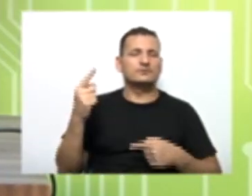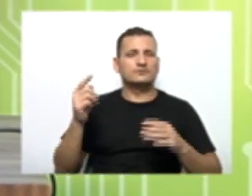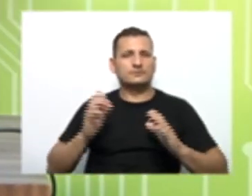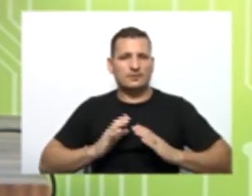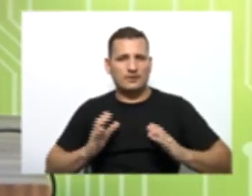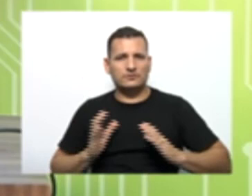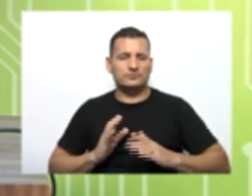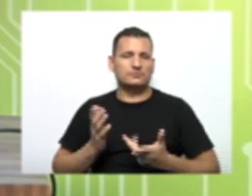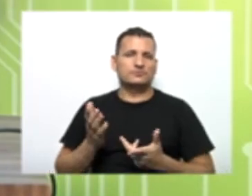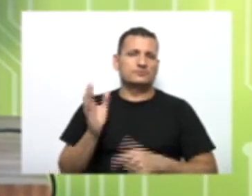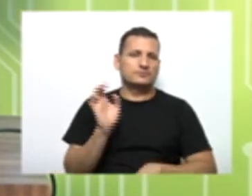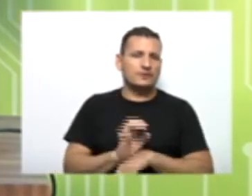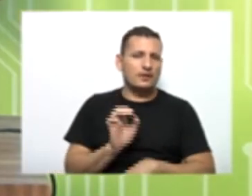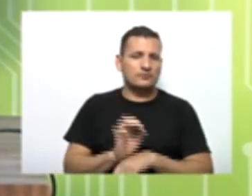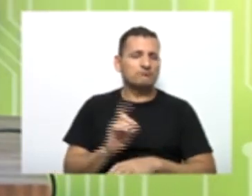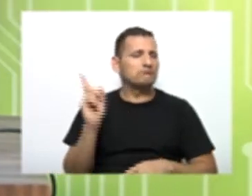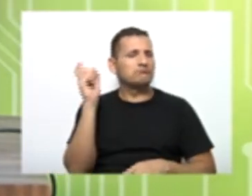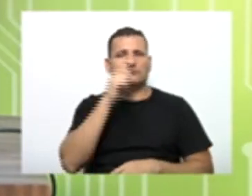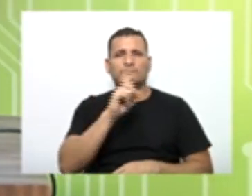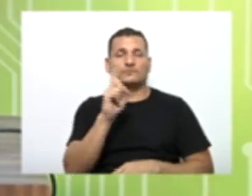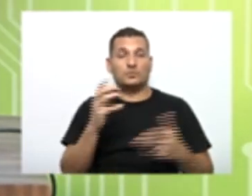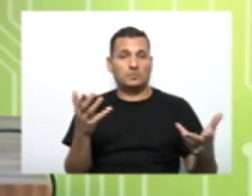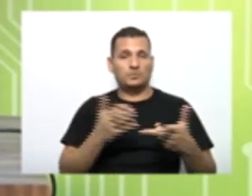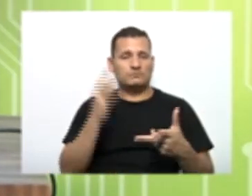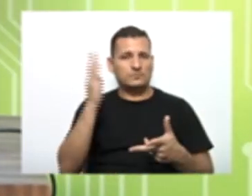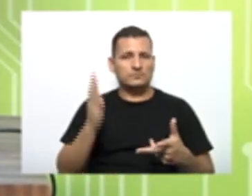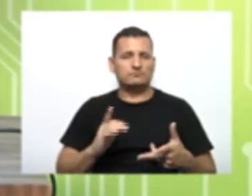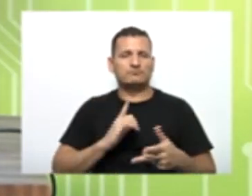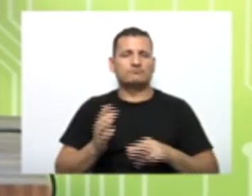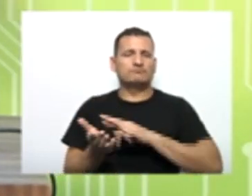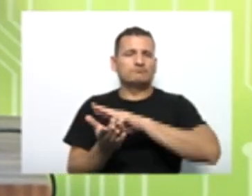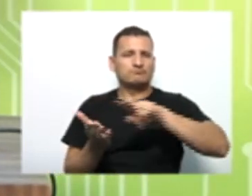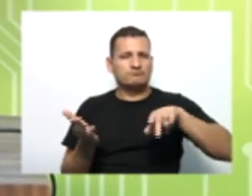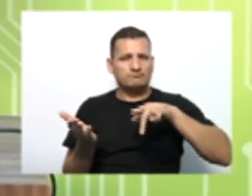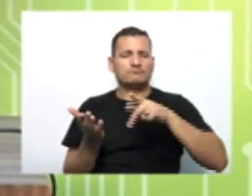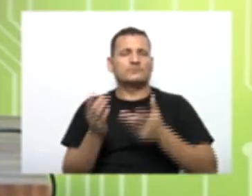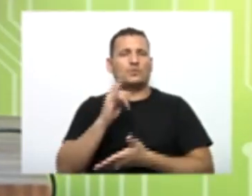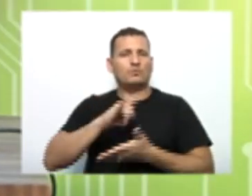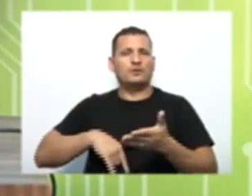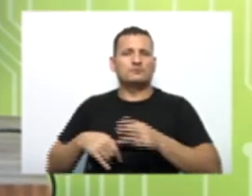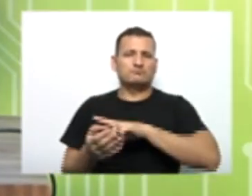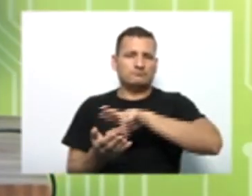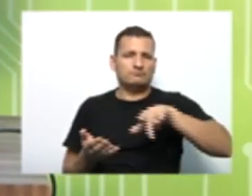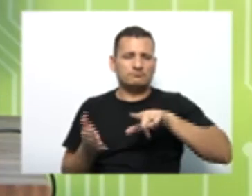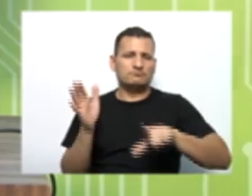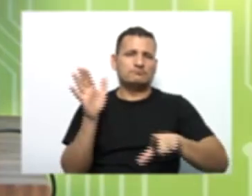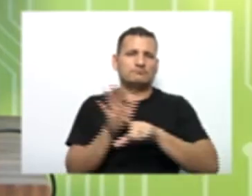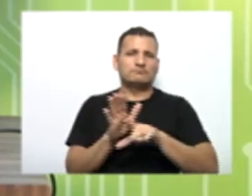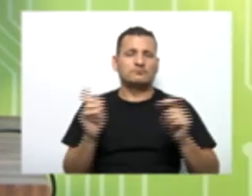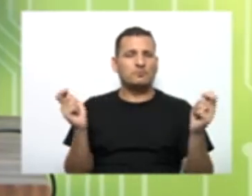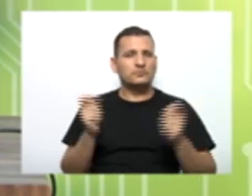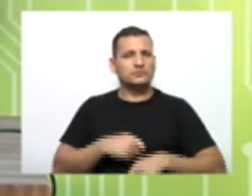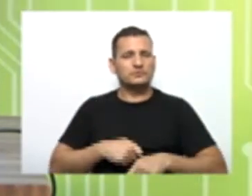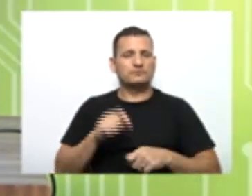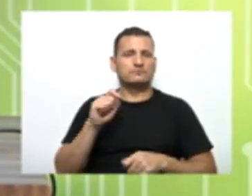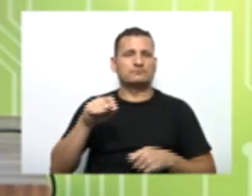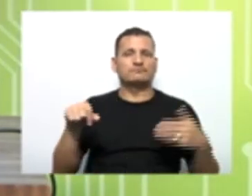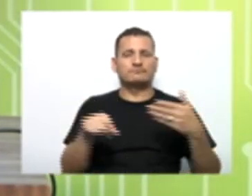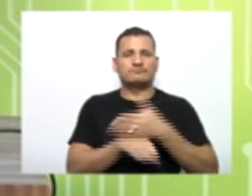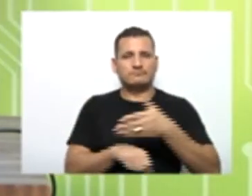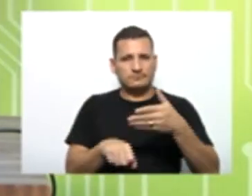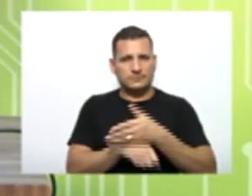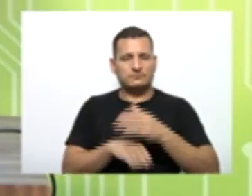atividade política, dentro dessa visão grega, é um país formado majoritariamente por idiotas, né? Idiotas porque são pessoas que não participam